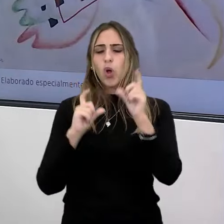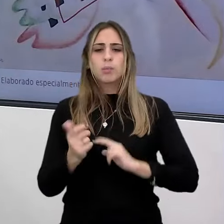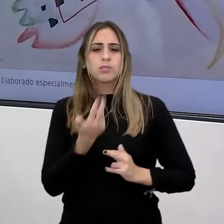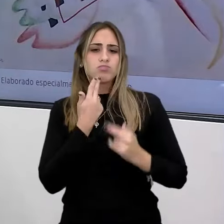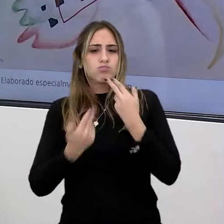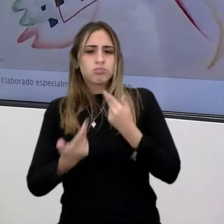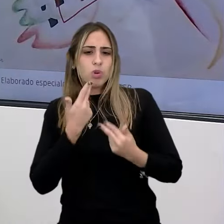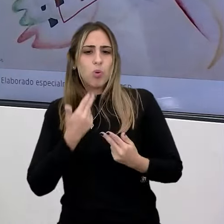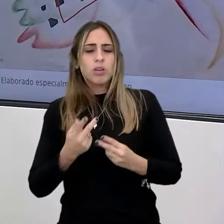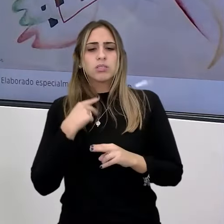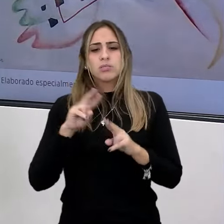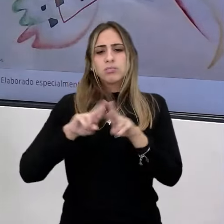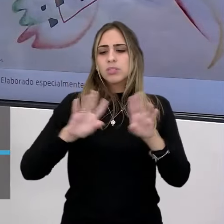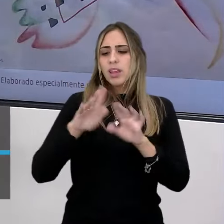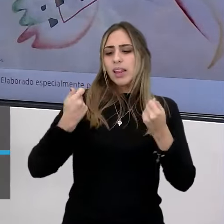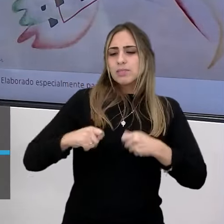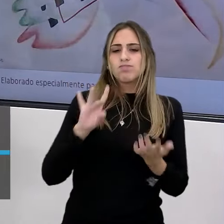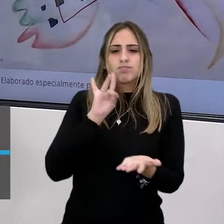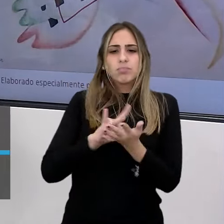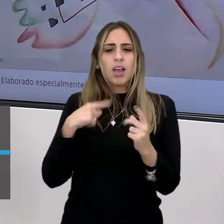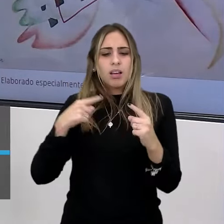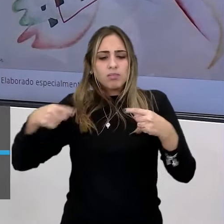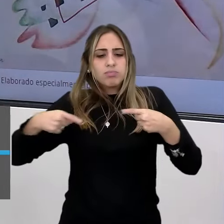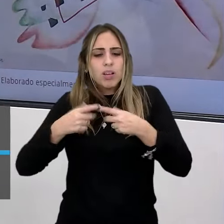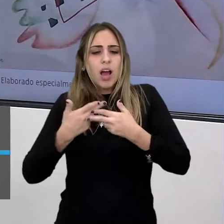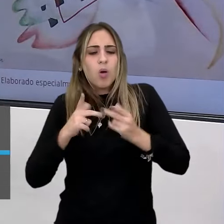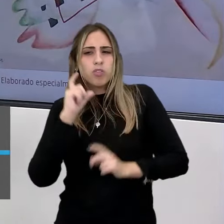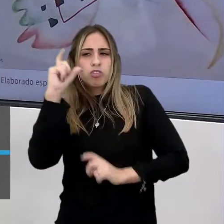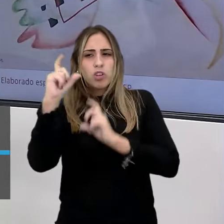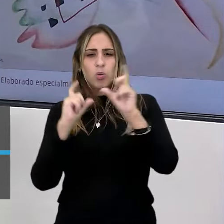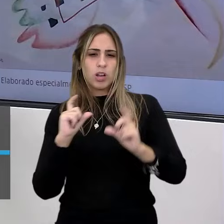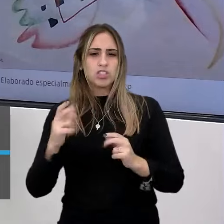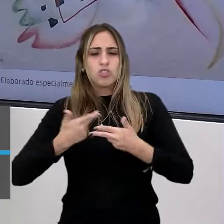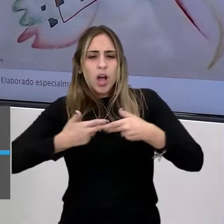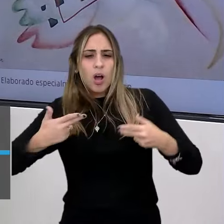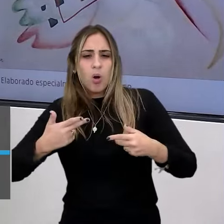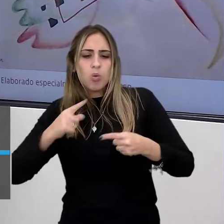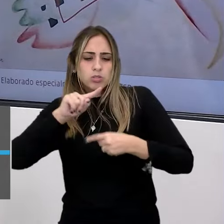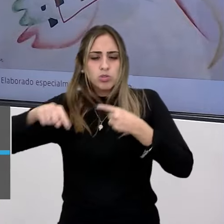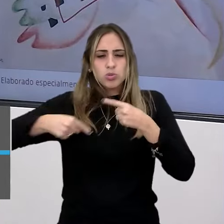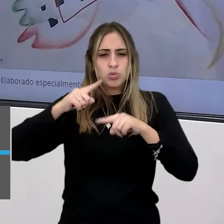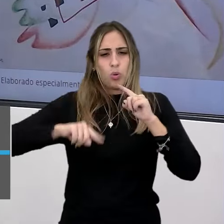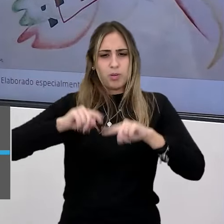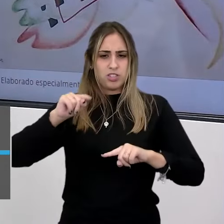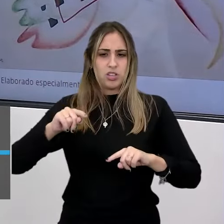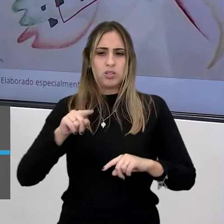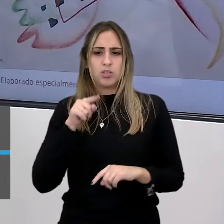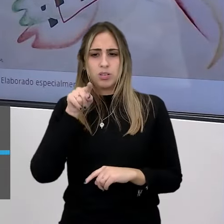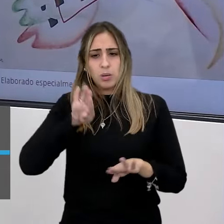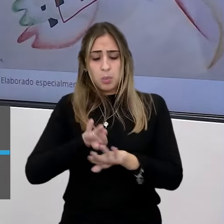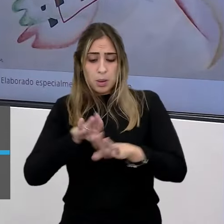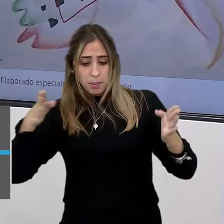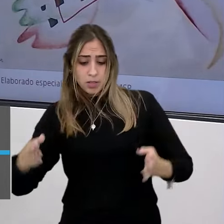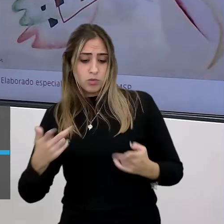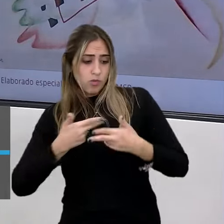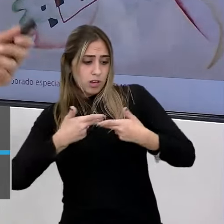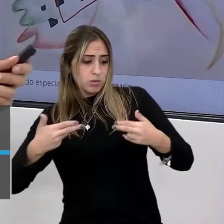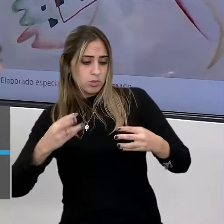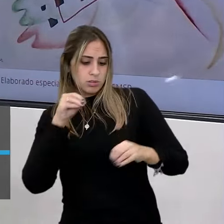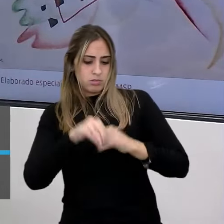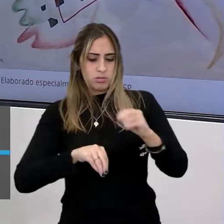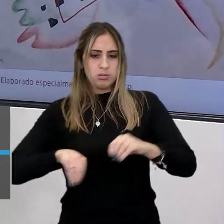sem necessariamente está ligada a algo figurativo Algum objeto de colocar isso aqui é uma mesa com várias coisas em